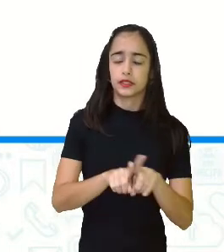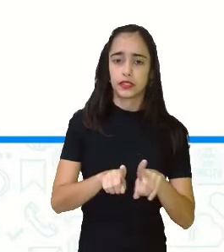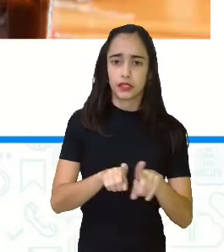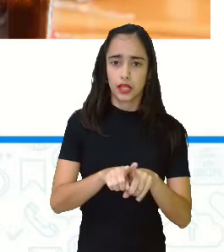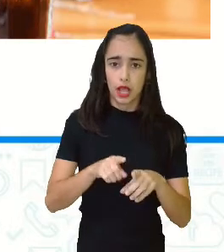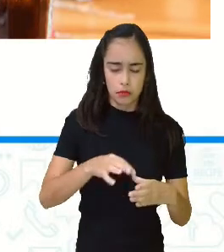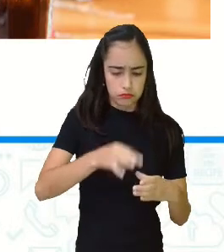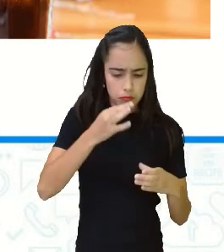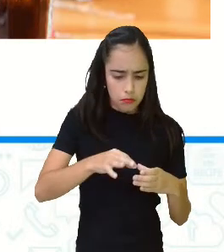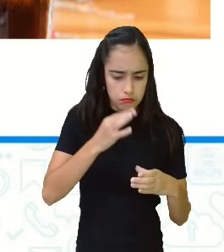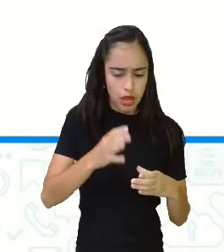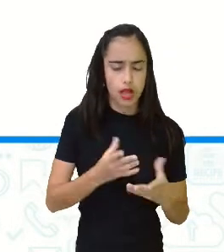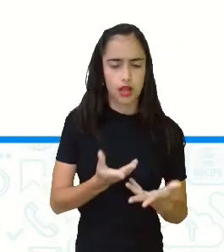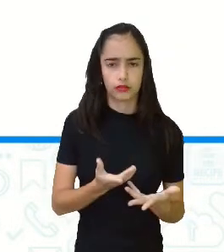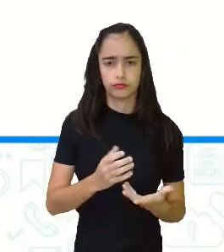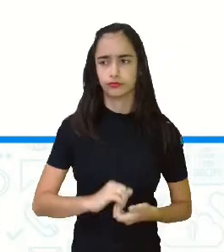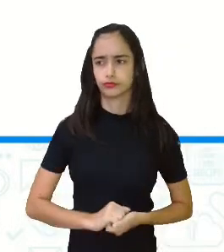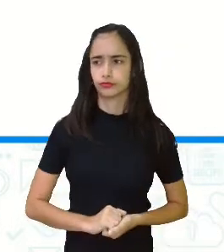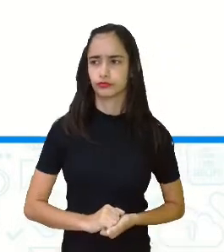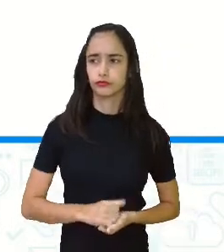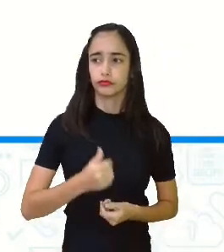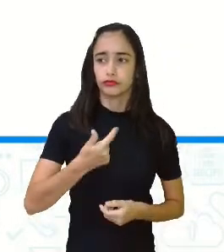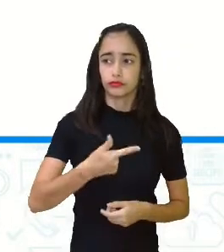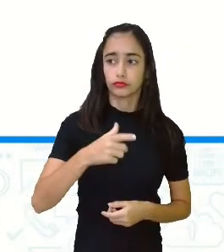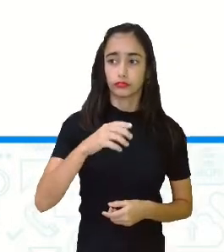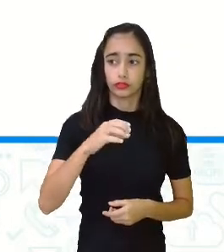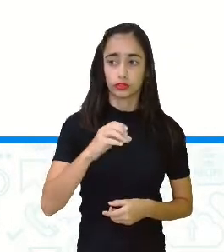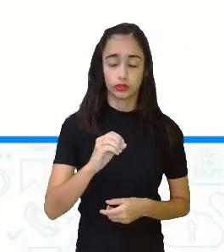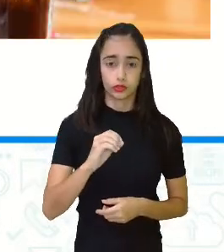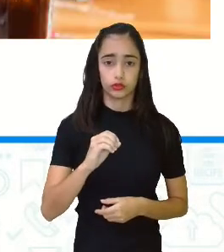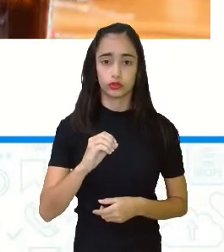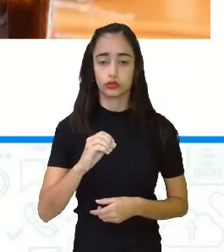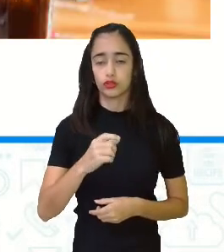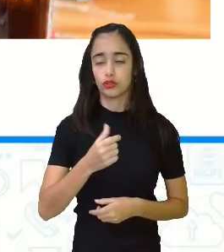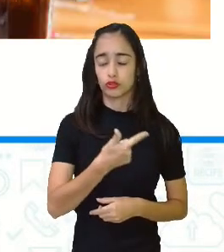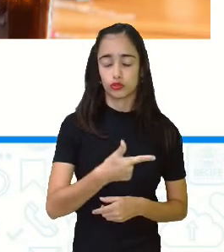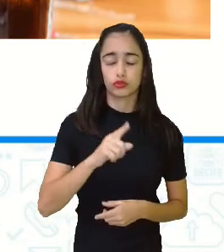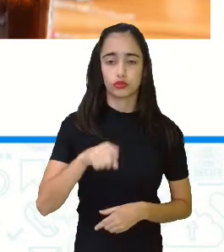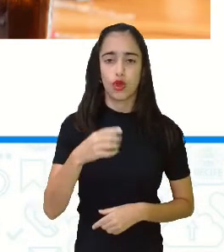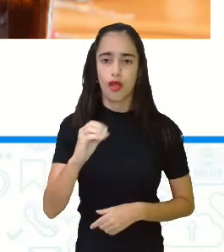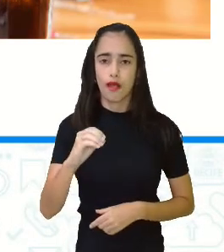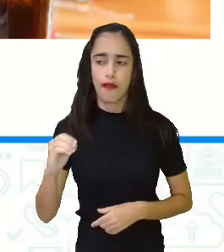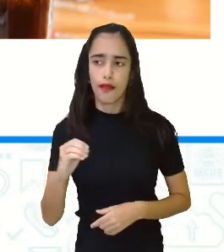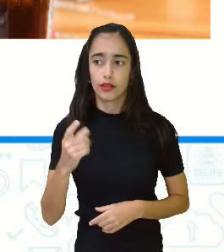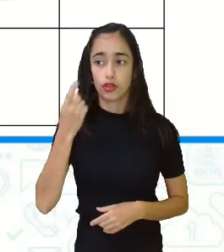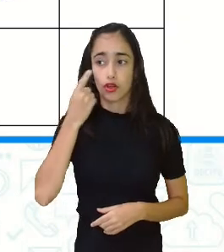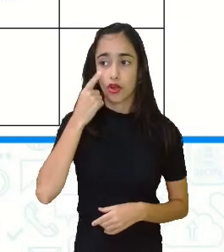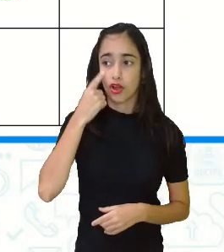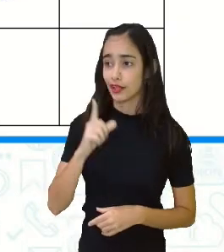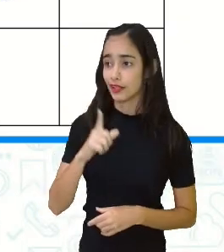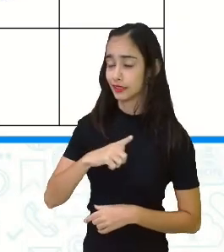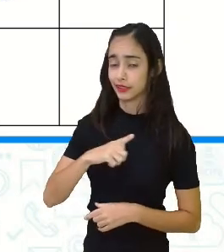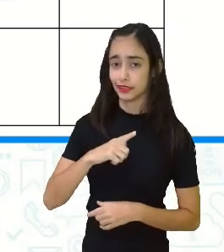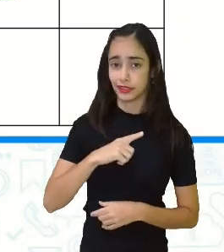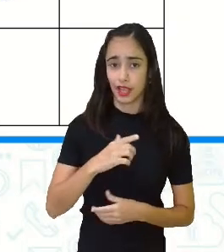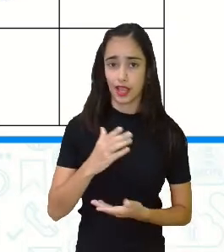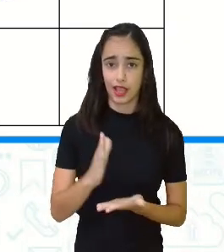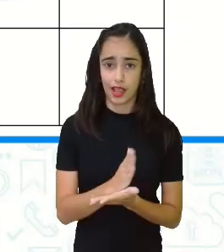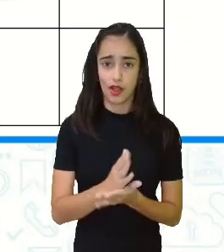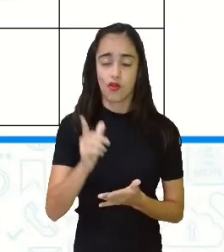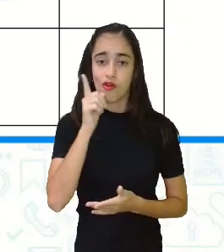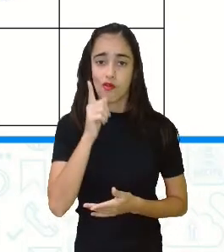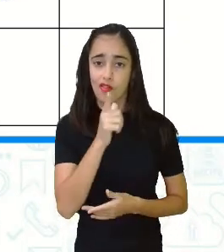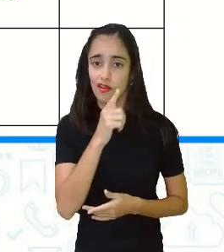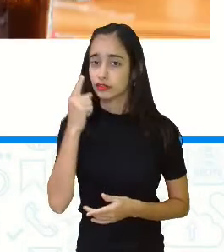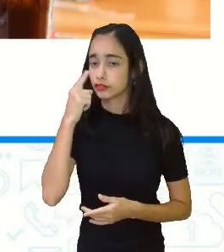gastou para comprar esses lanches? Ó, ele tem aqui os lanchinhos maravilhosos